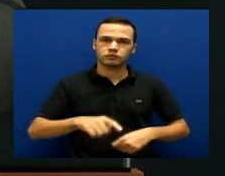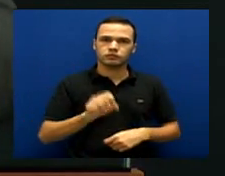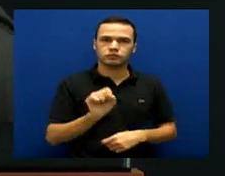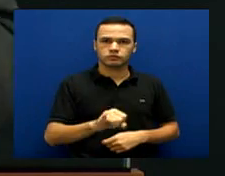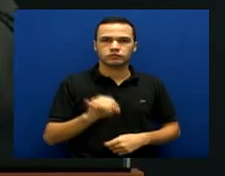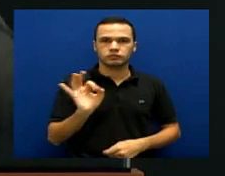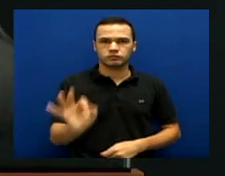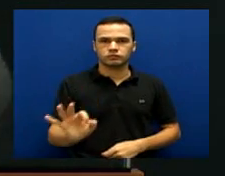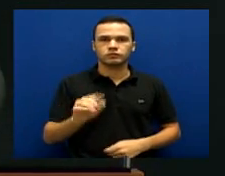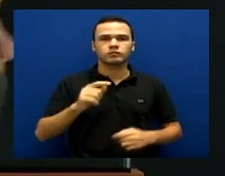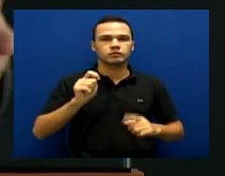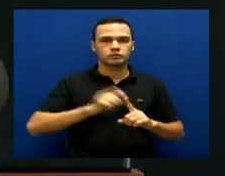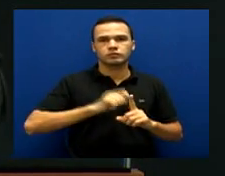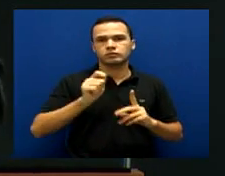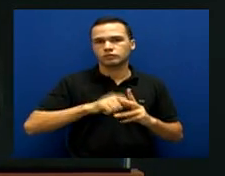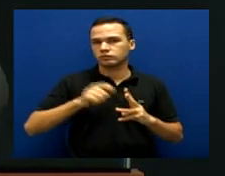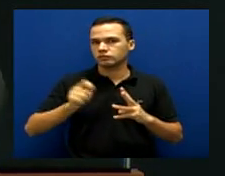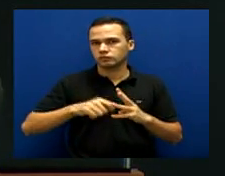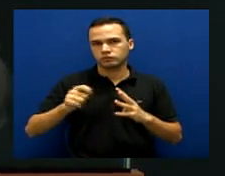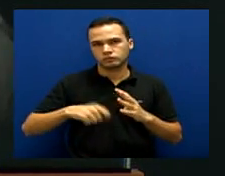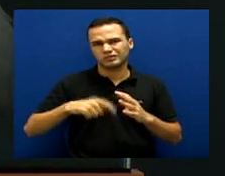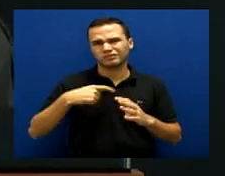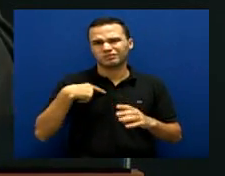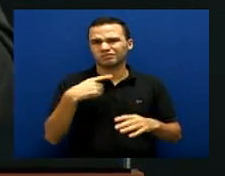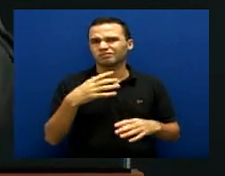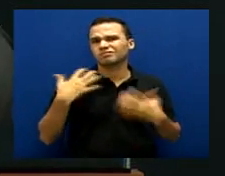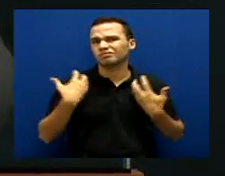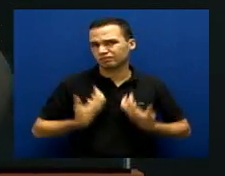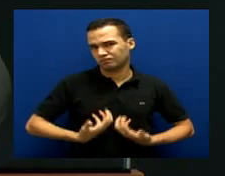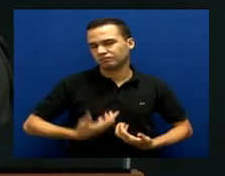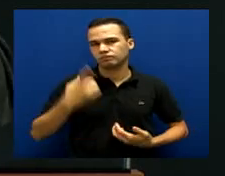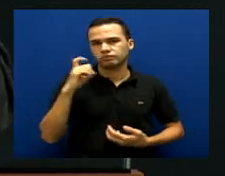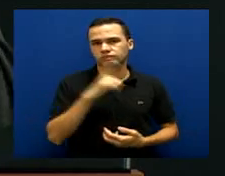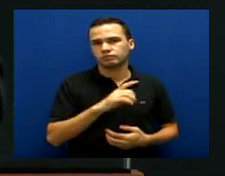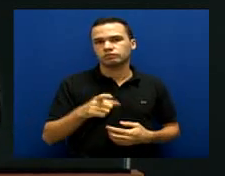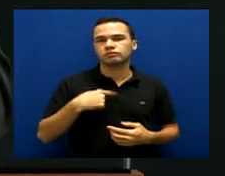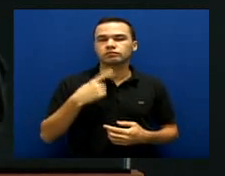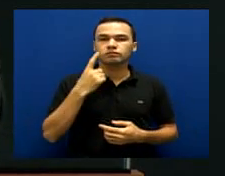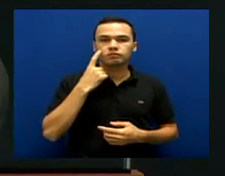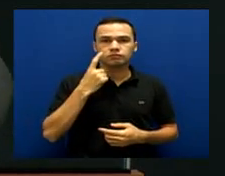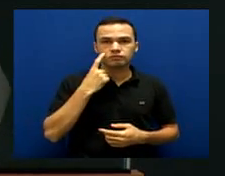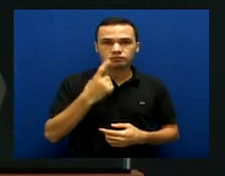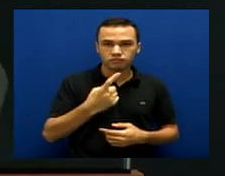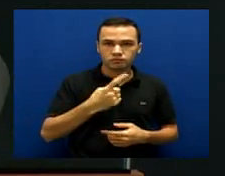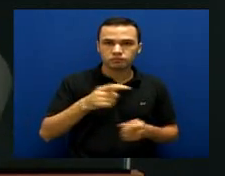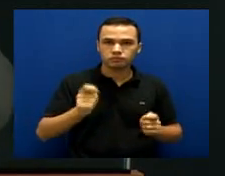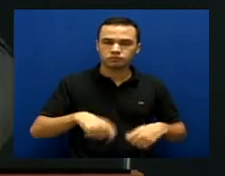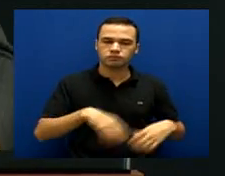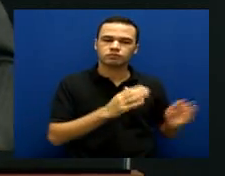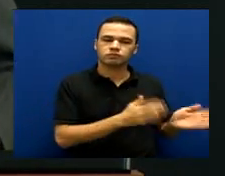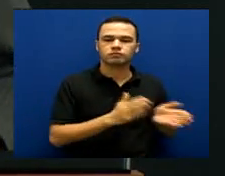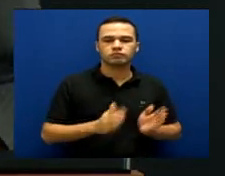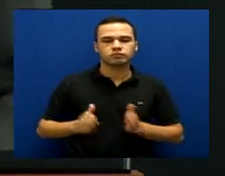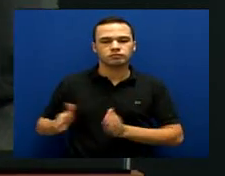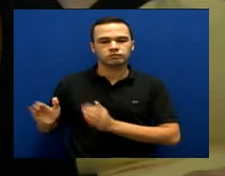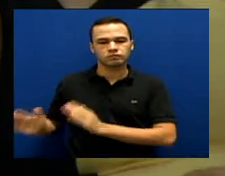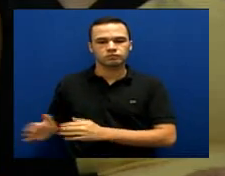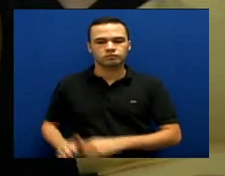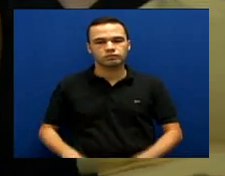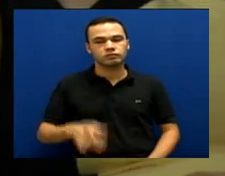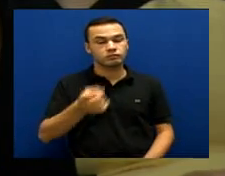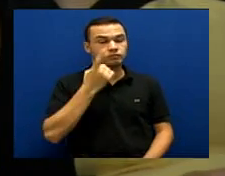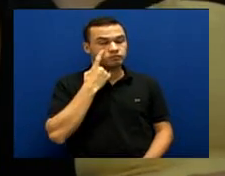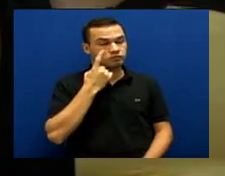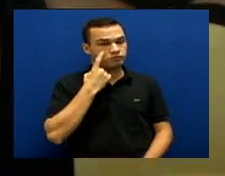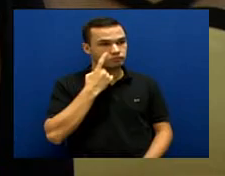possível mês a mês se não foi muito desgastante para discutir com um dos atuais pra gente possa acompanhar pari passu perfeito mas veja o que